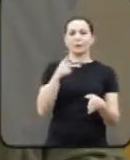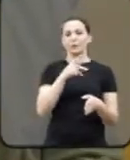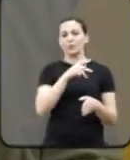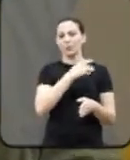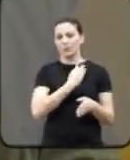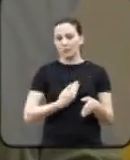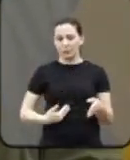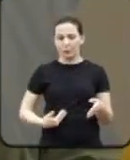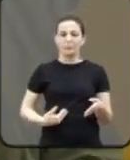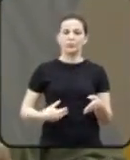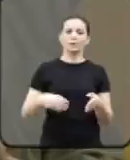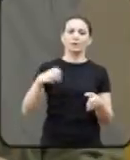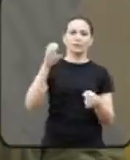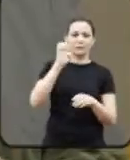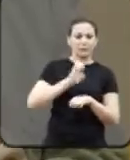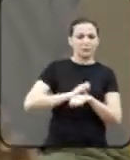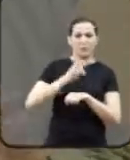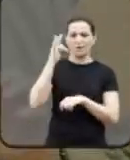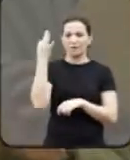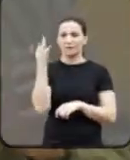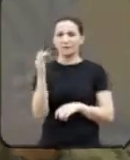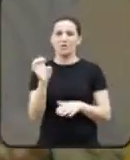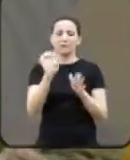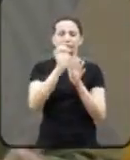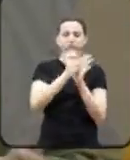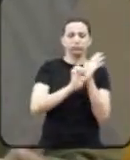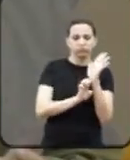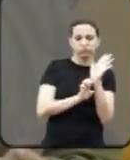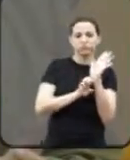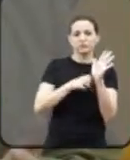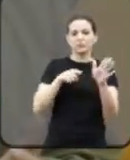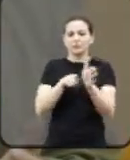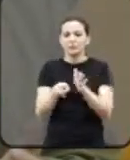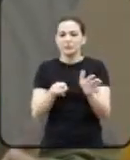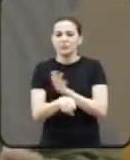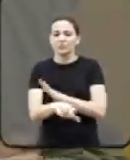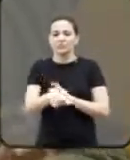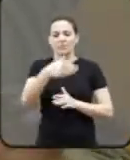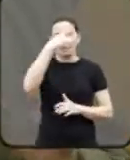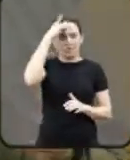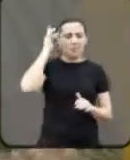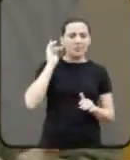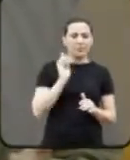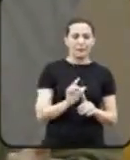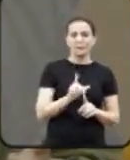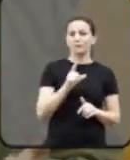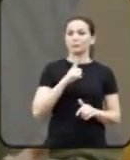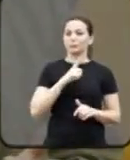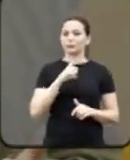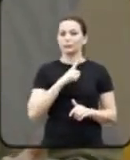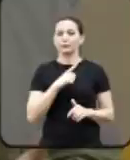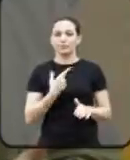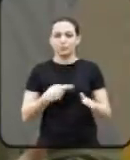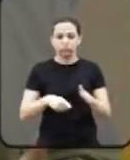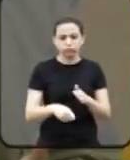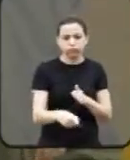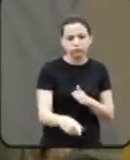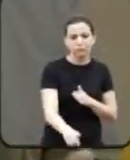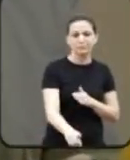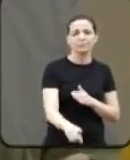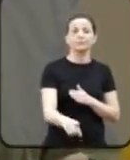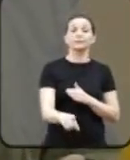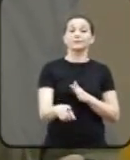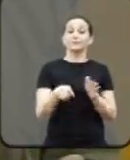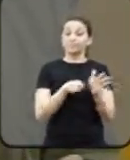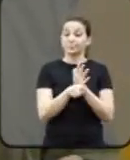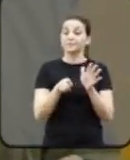Federal, com o juiz de direito, quer dizer, toda uma estrutura de investigação com tantos homens aí apurando e